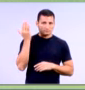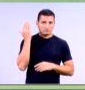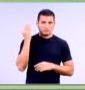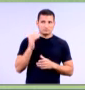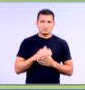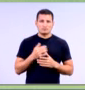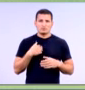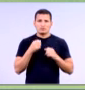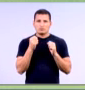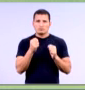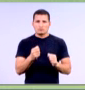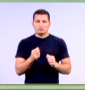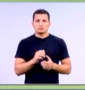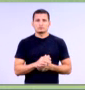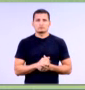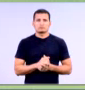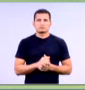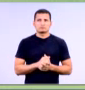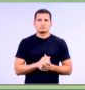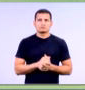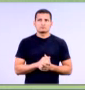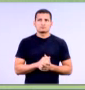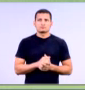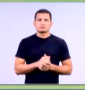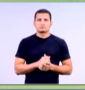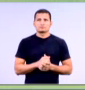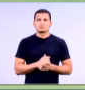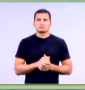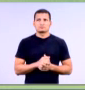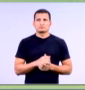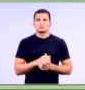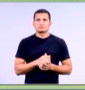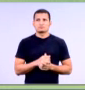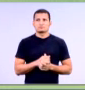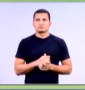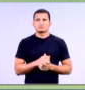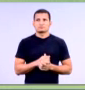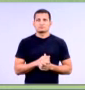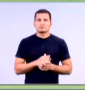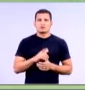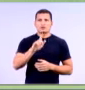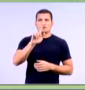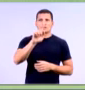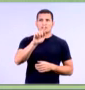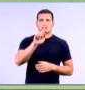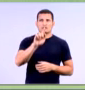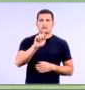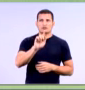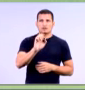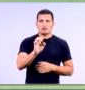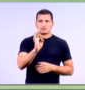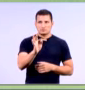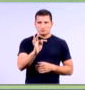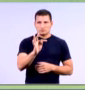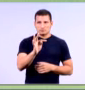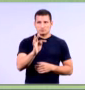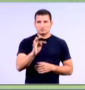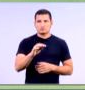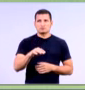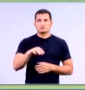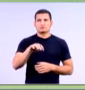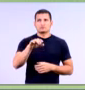eu posso concluir que os getters e setters que nós estávamos desenvolvendo na aula anterior, na